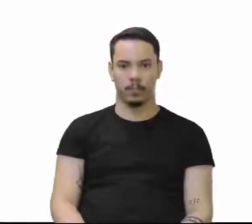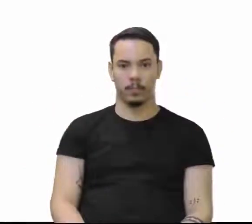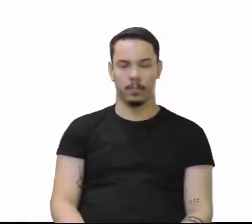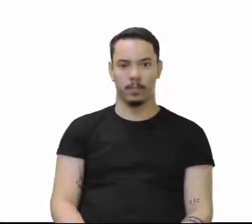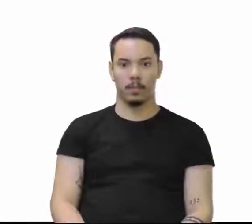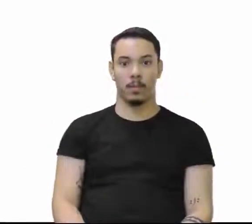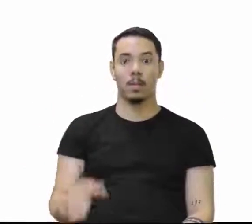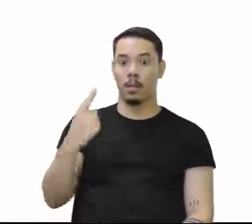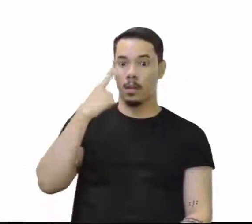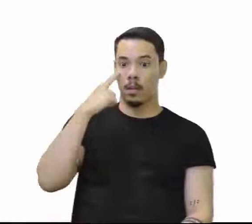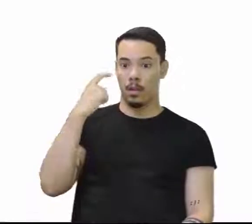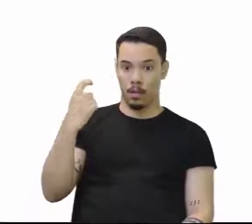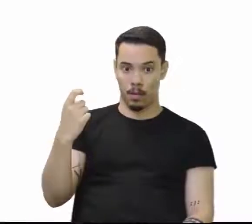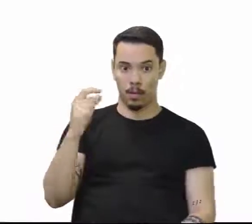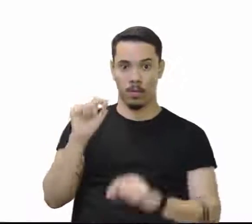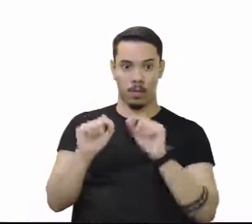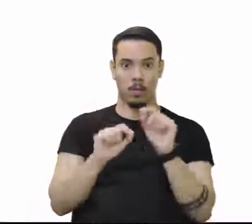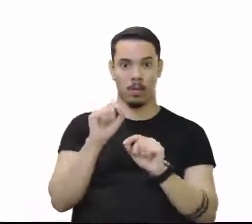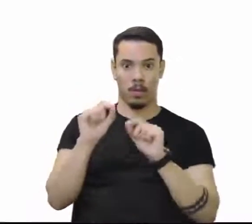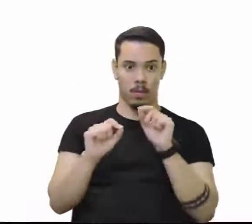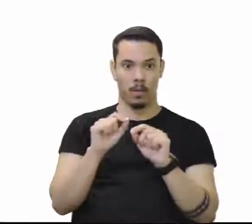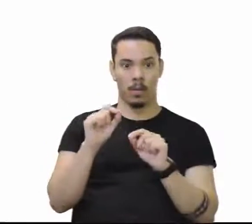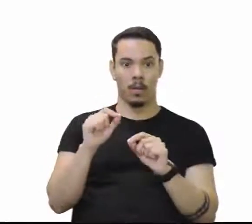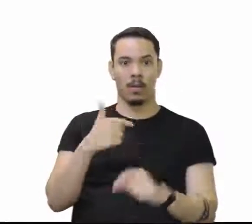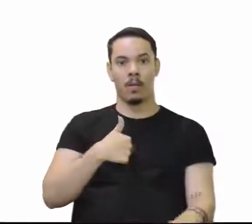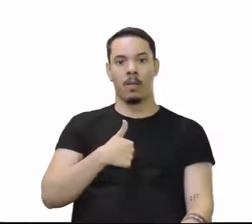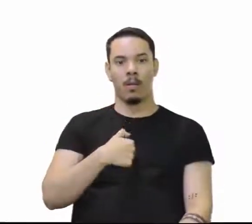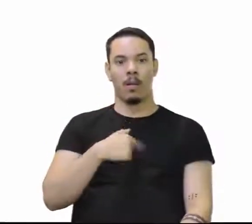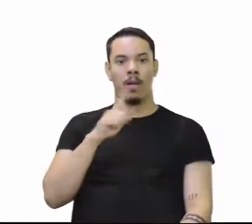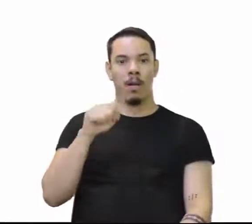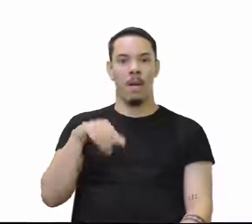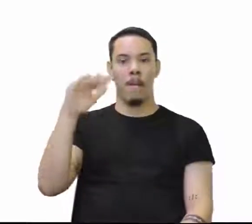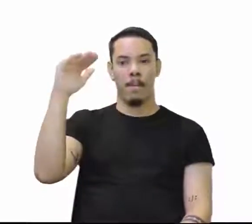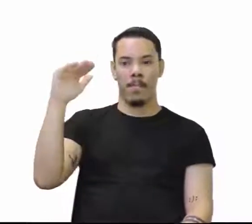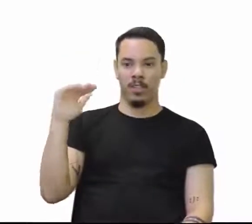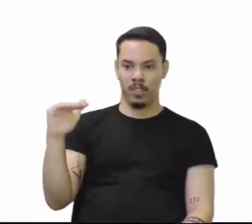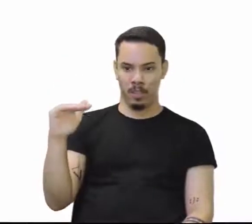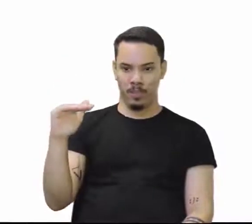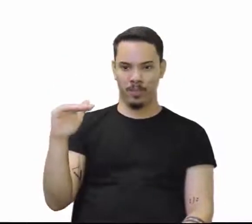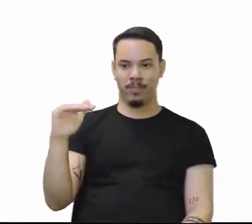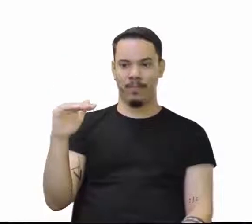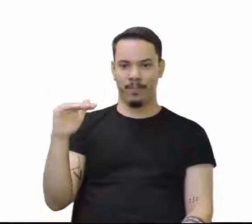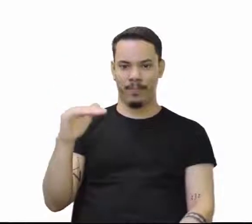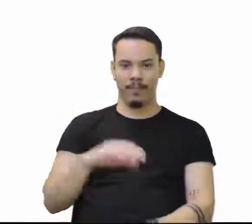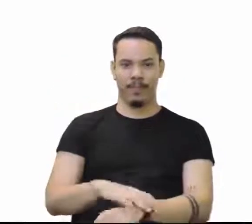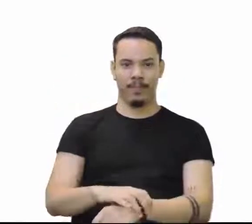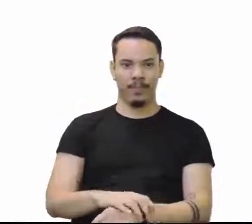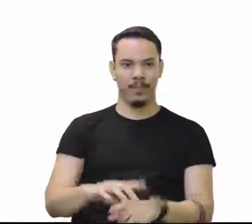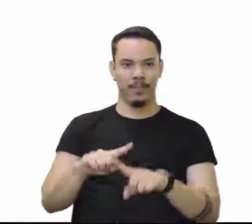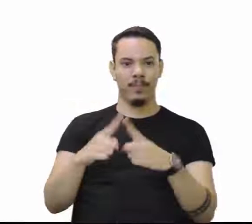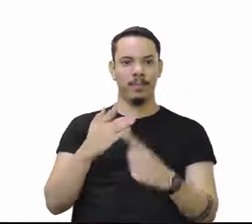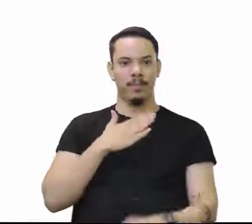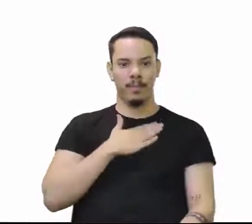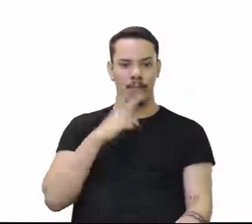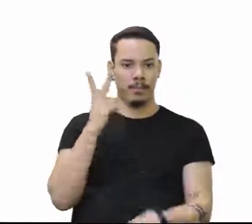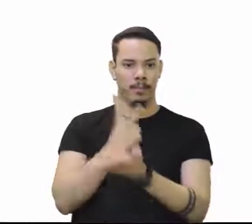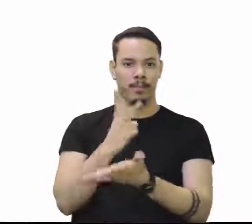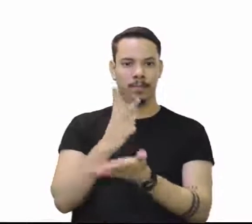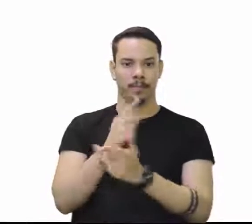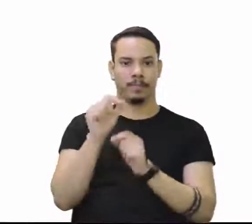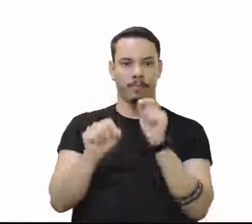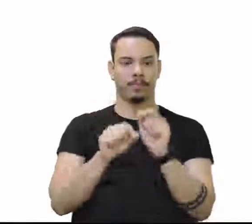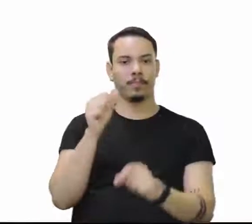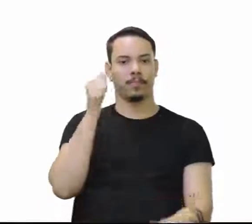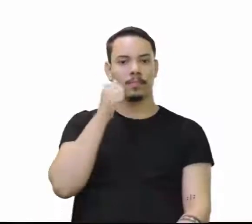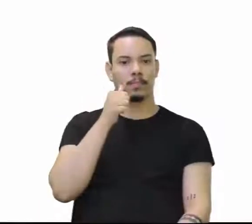Uma coisa interessante, Getúlio Vargas, ele tinha uma estatura baixa. E ele gostava de ser fotografado com